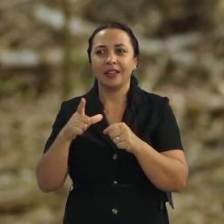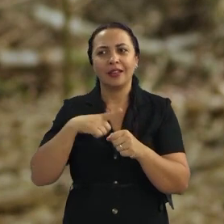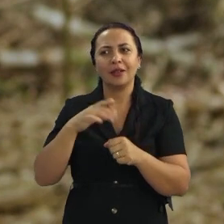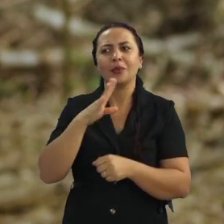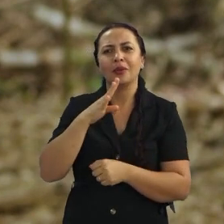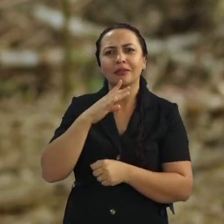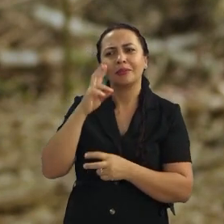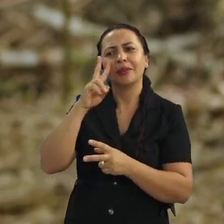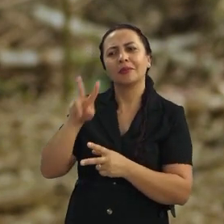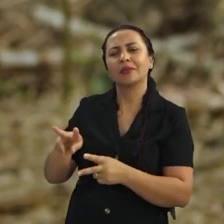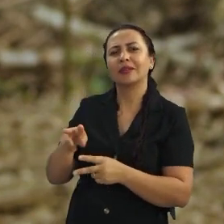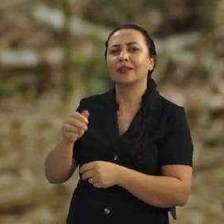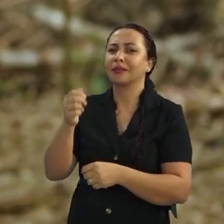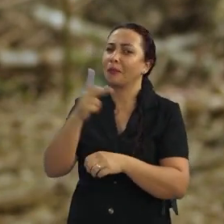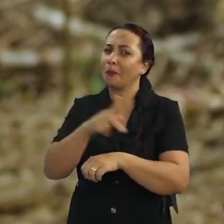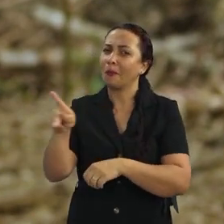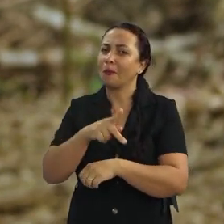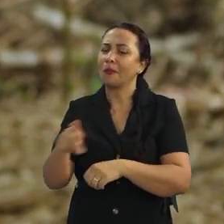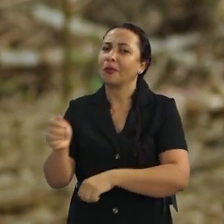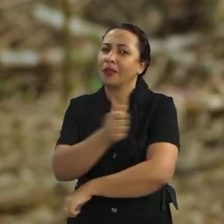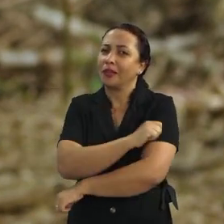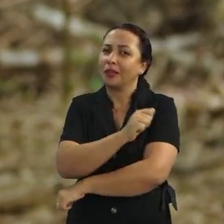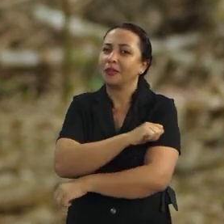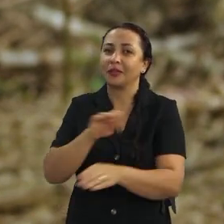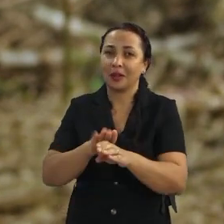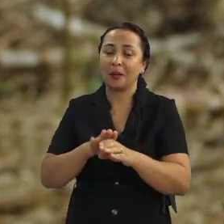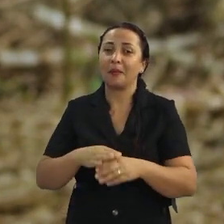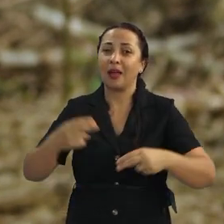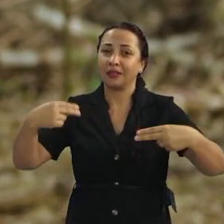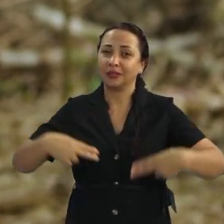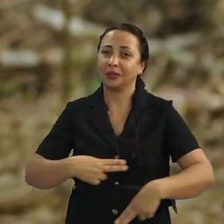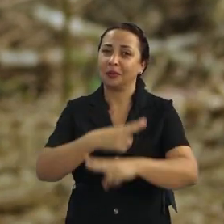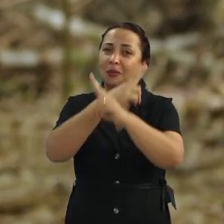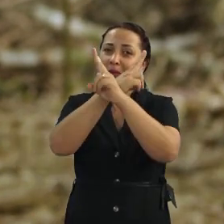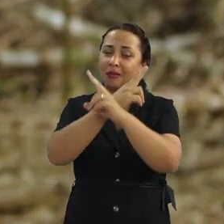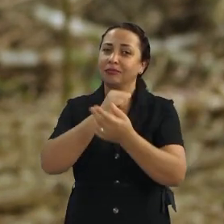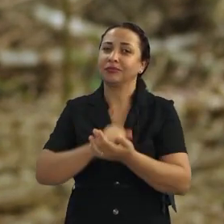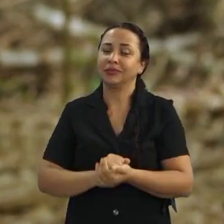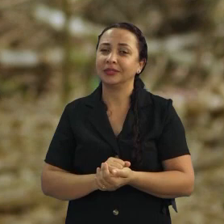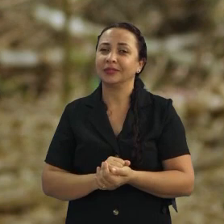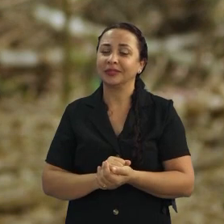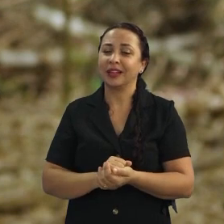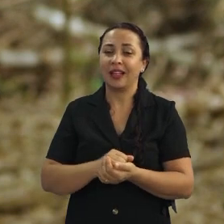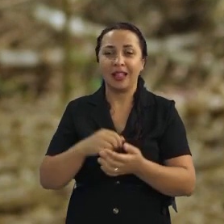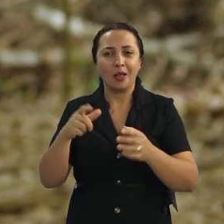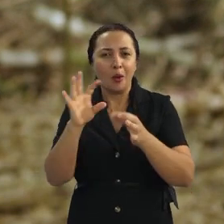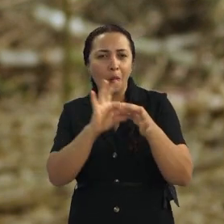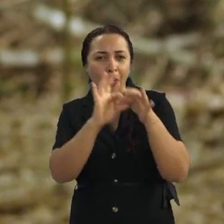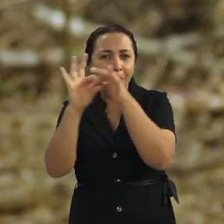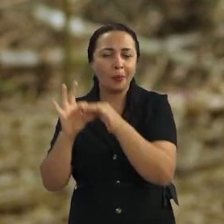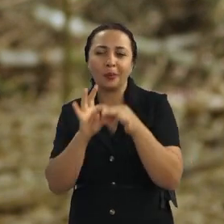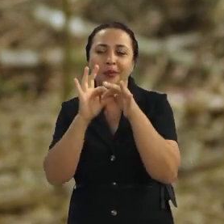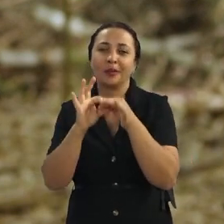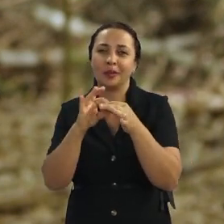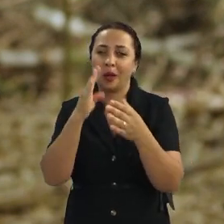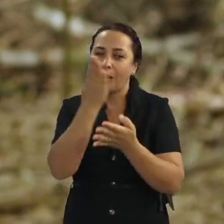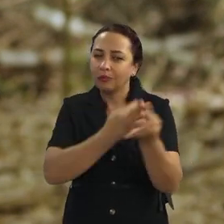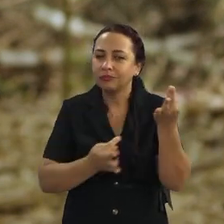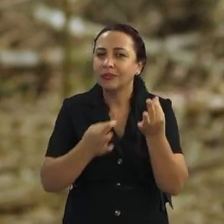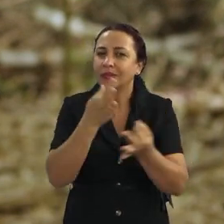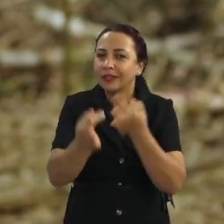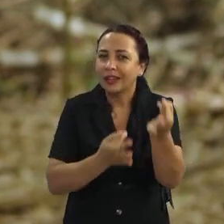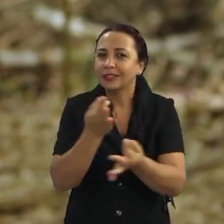desse conhecimento professores e estudantes de Odontologia da Universidade Estadual do Sudoeste da Bahia resolveram unir os atendimentos